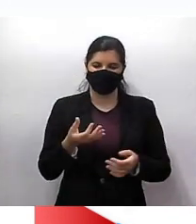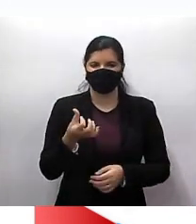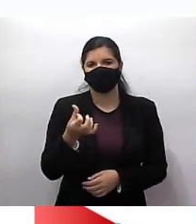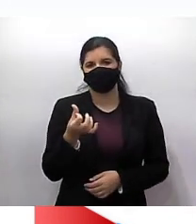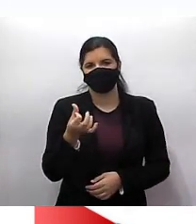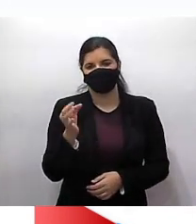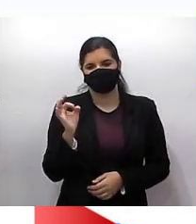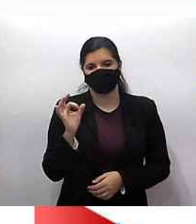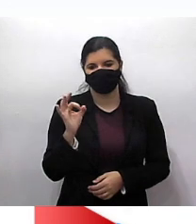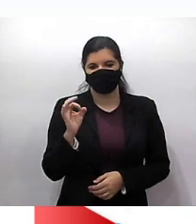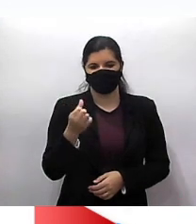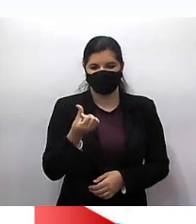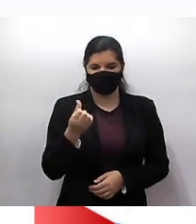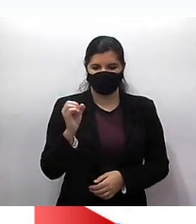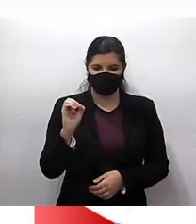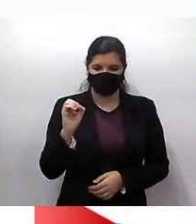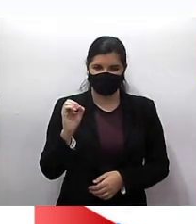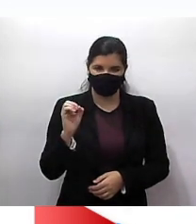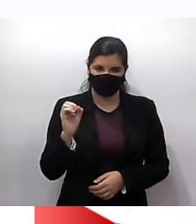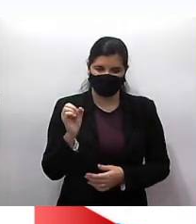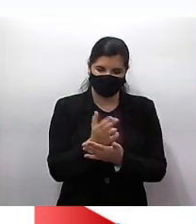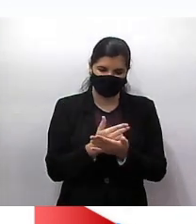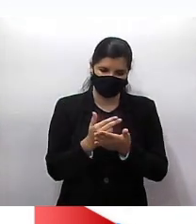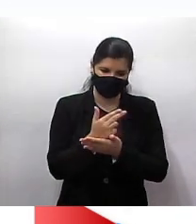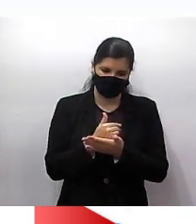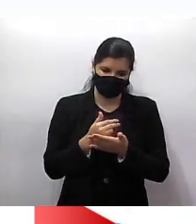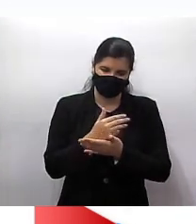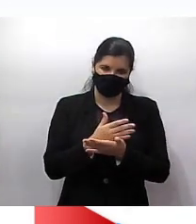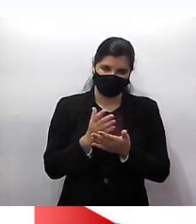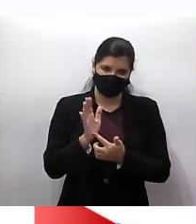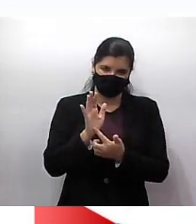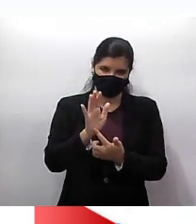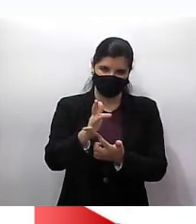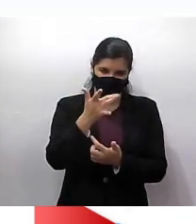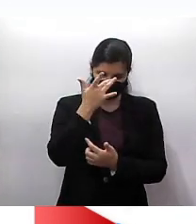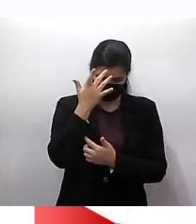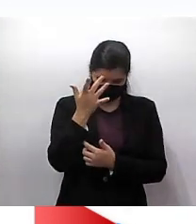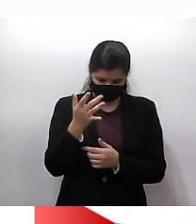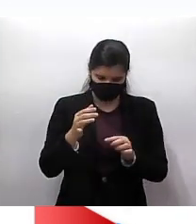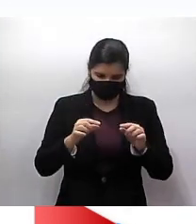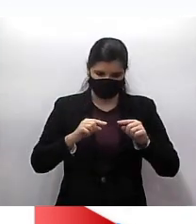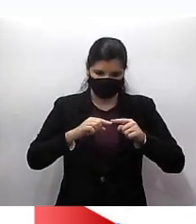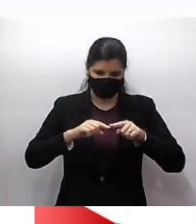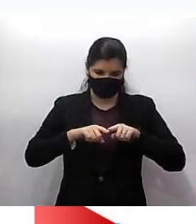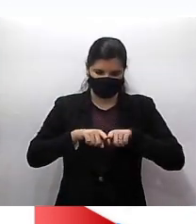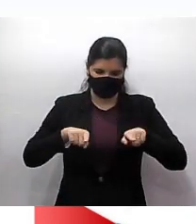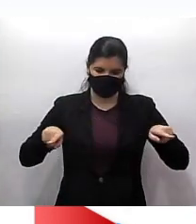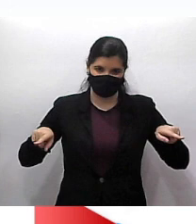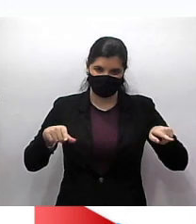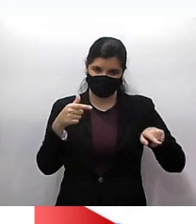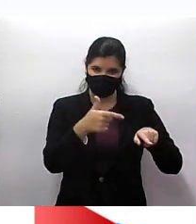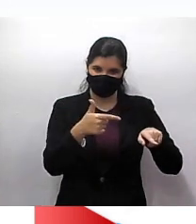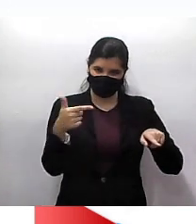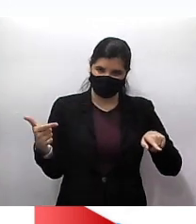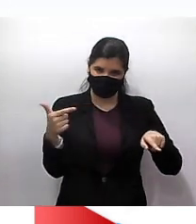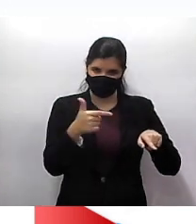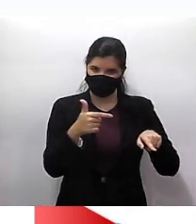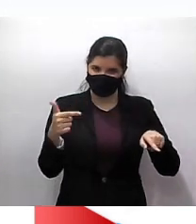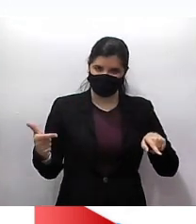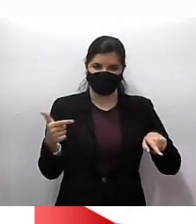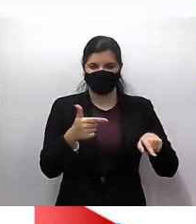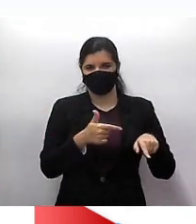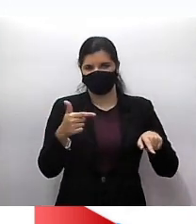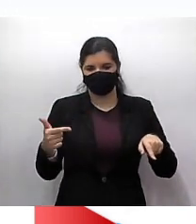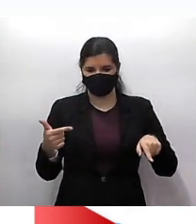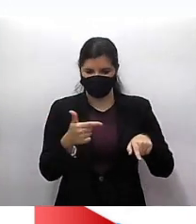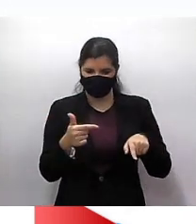60 centímetros. Estou desenhando aí para facilitar. Ora, se um lado tem 22, que é o comprimento, o maior lado